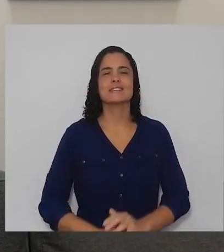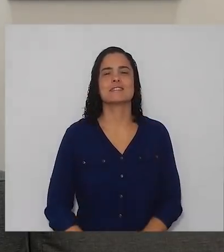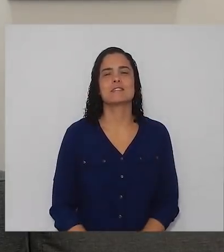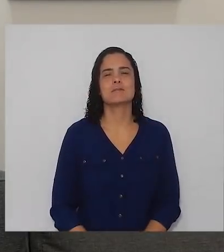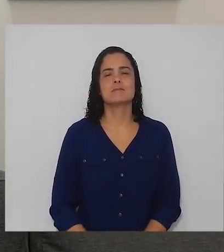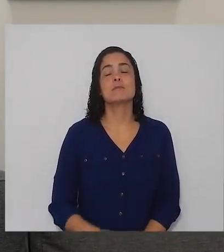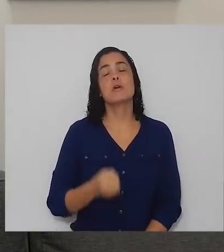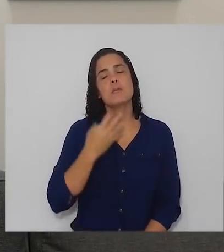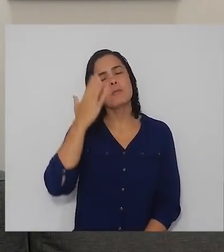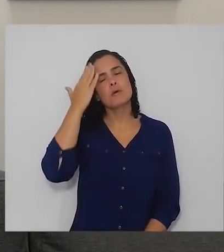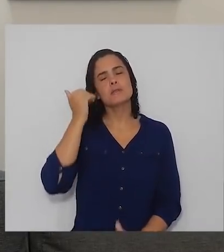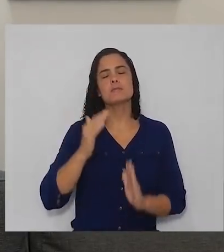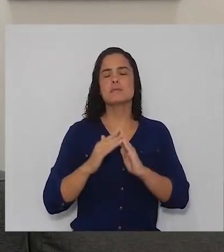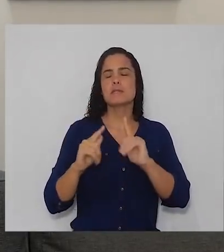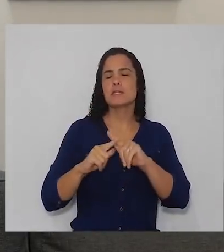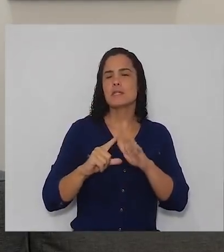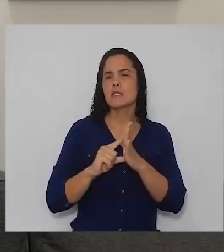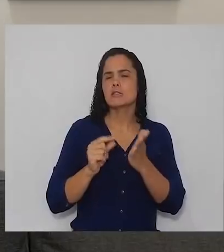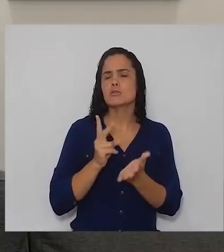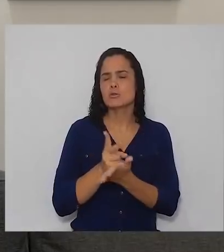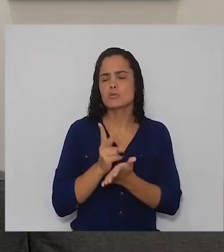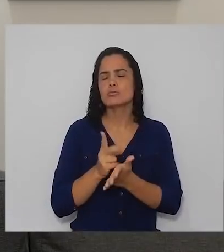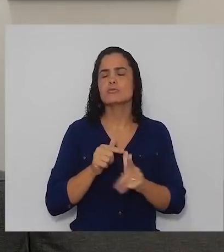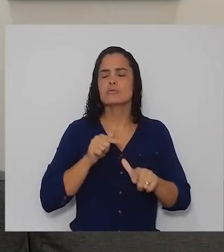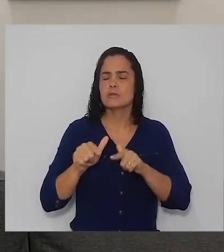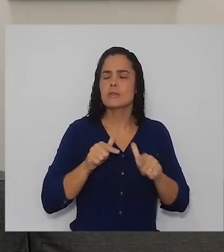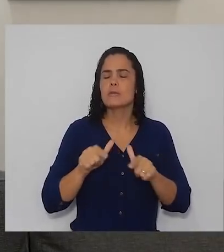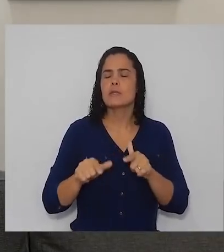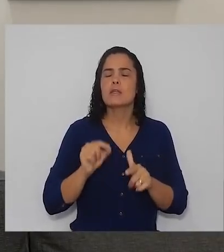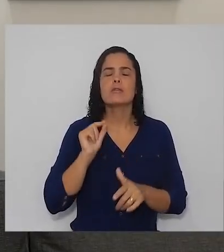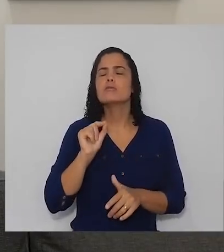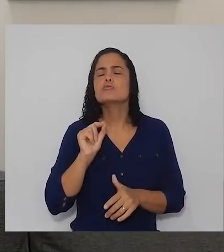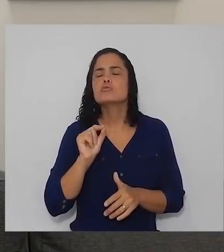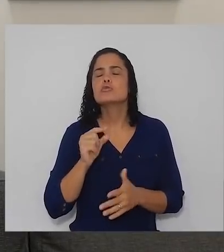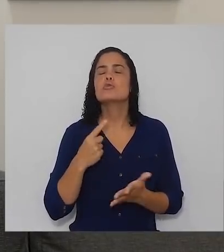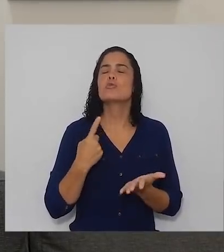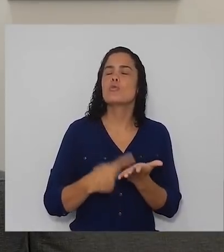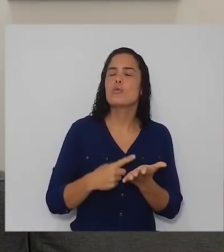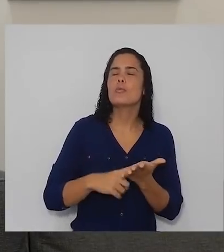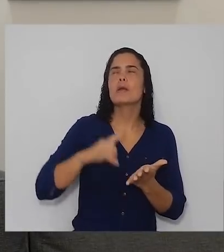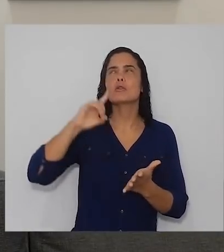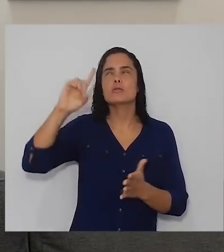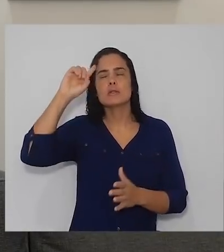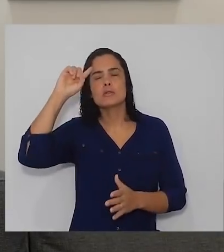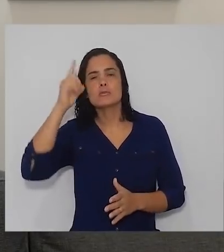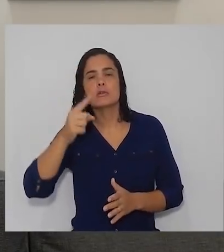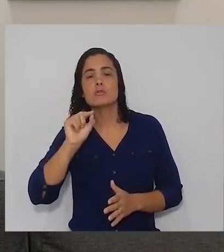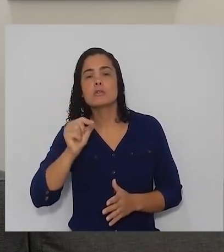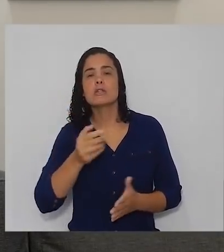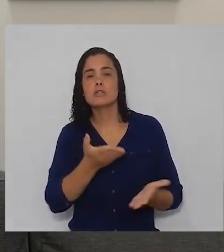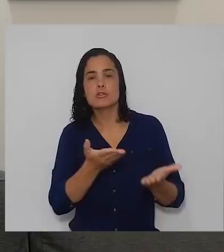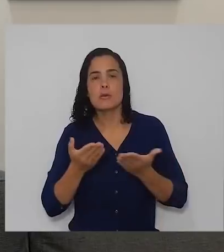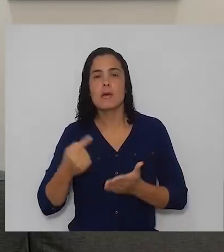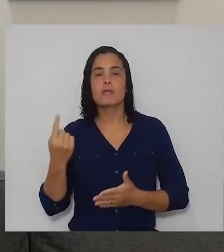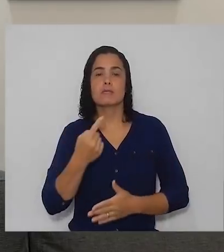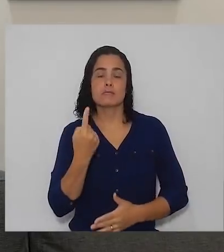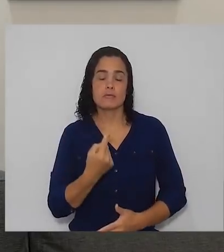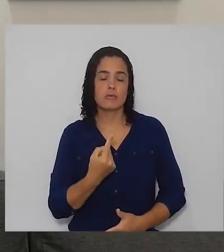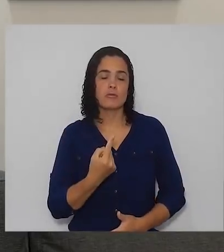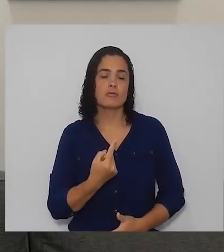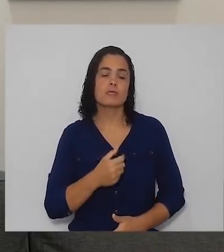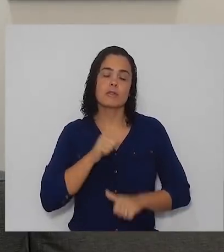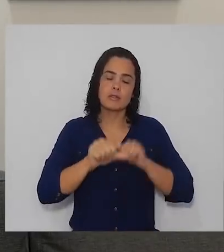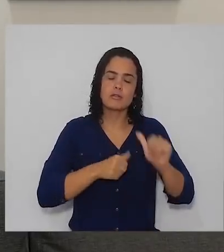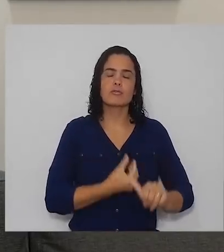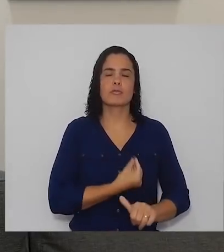e atuante cumprindo a missão de Deus. Somos chamados para transformar vidas e queremos que essa